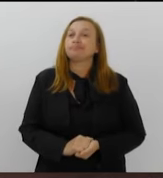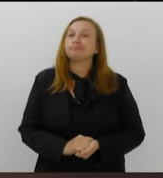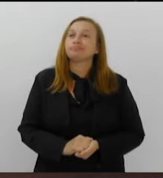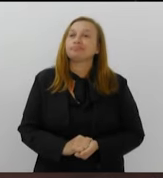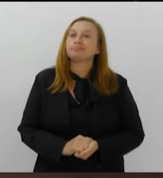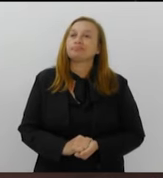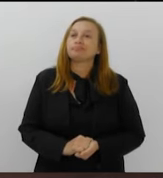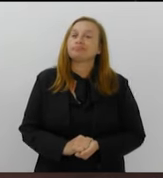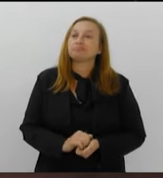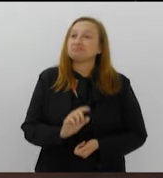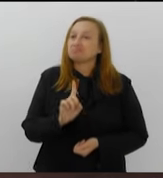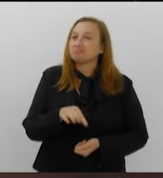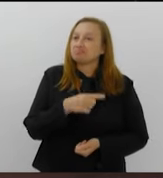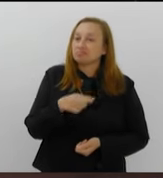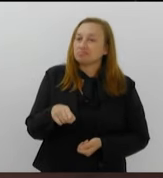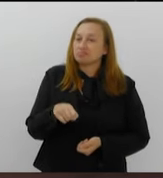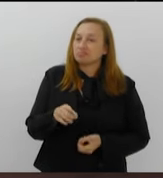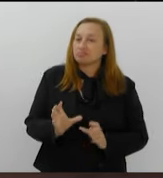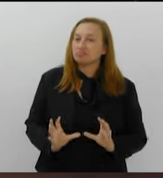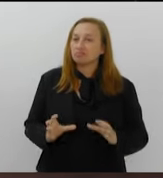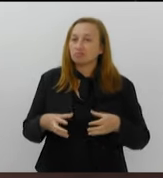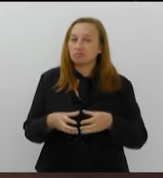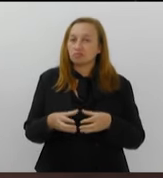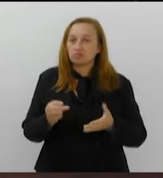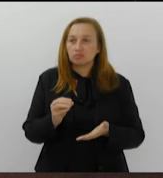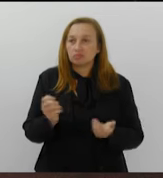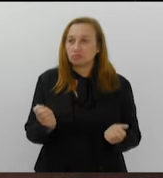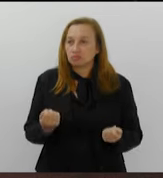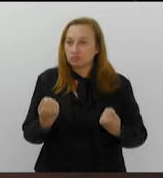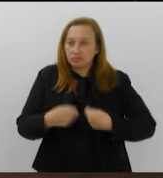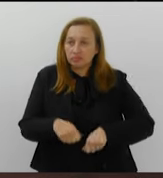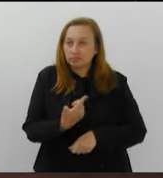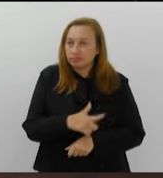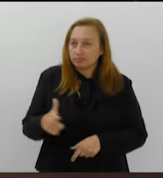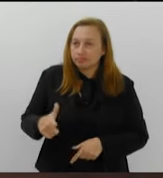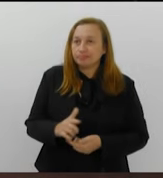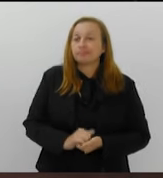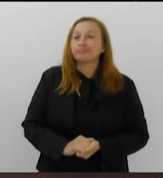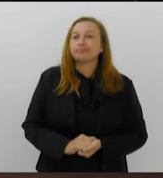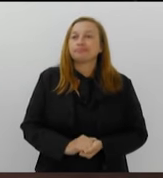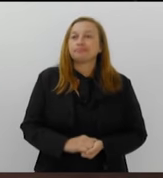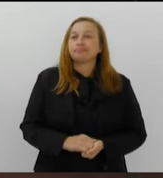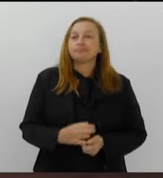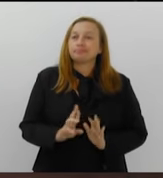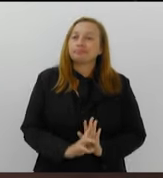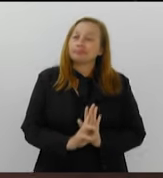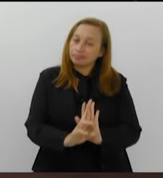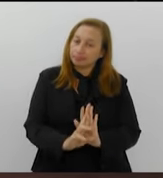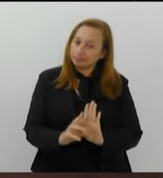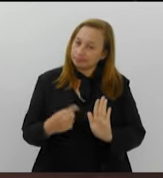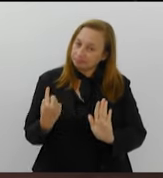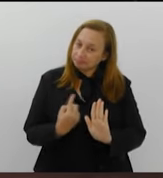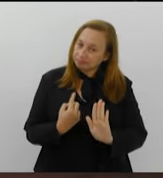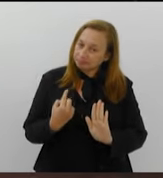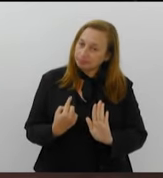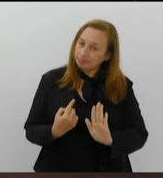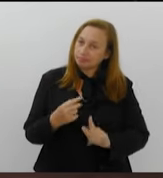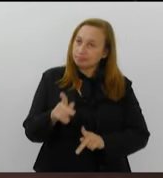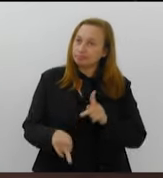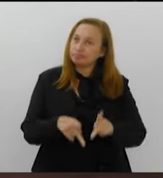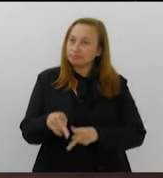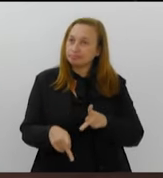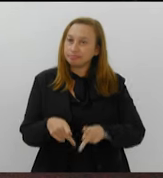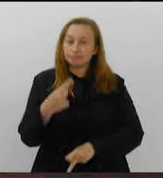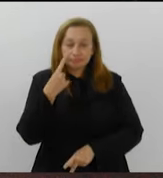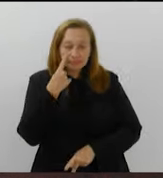desse órgão incompetente e covarde. Nós estamos aqui para representar a população, ver todas